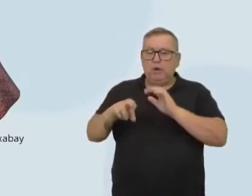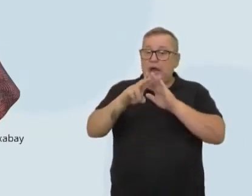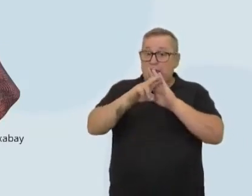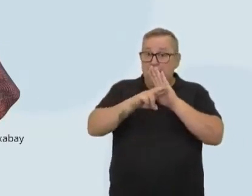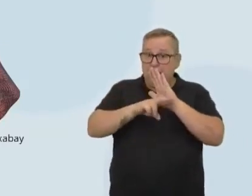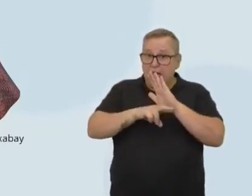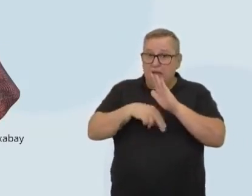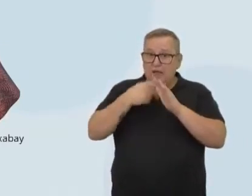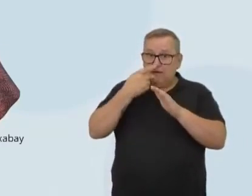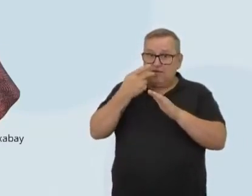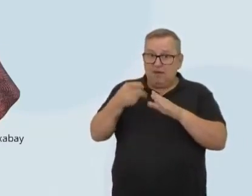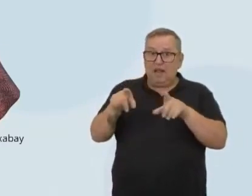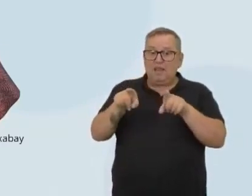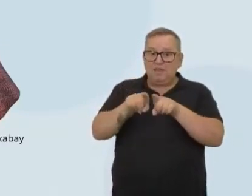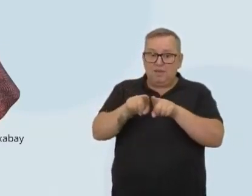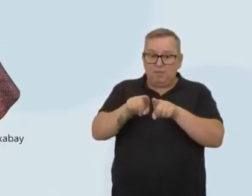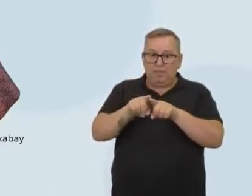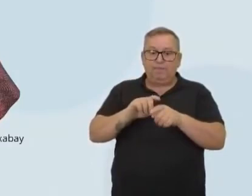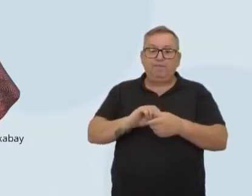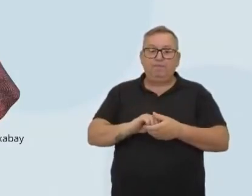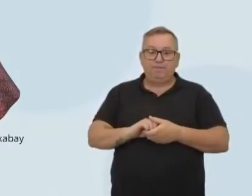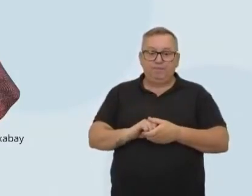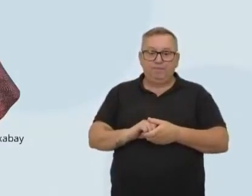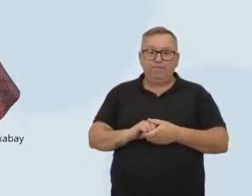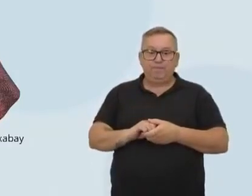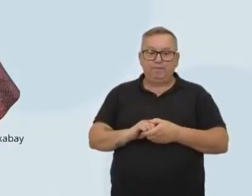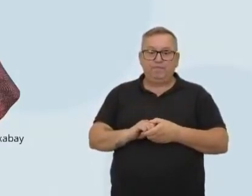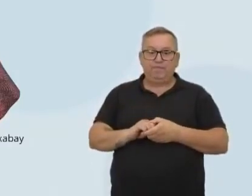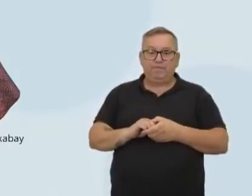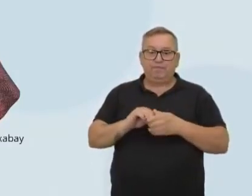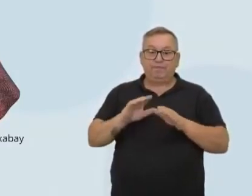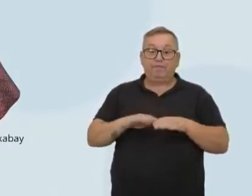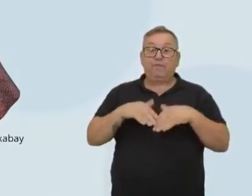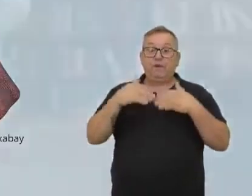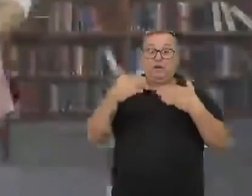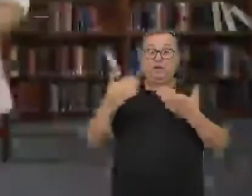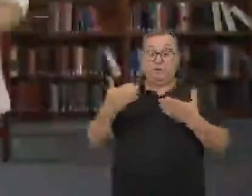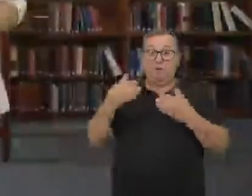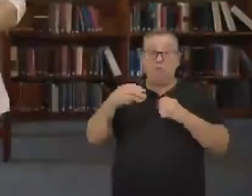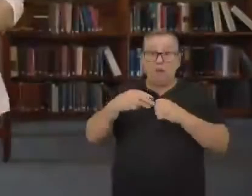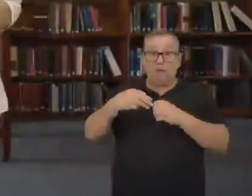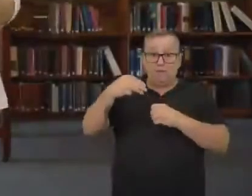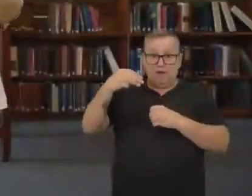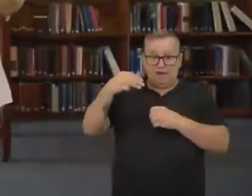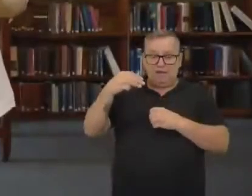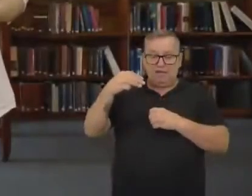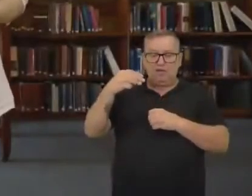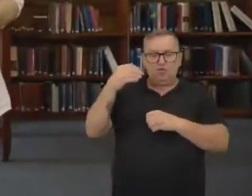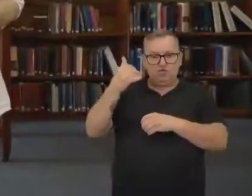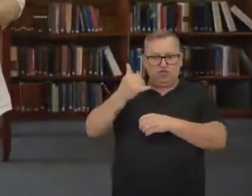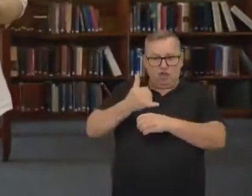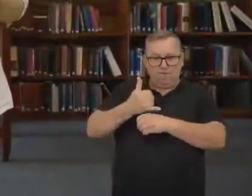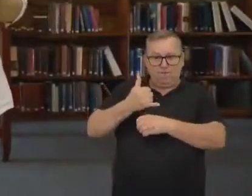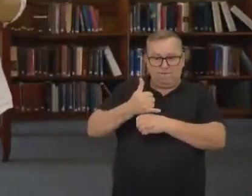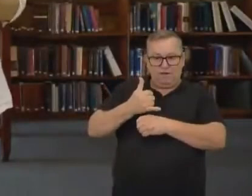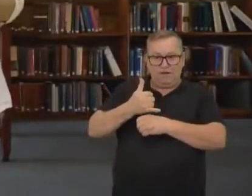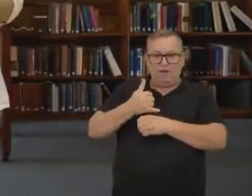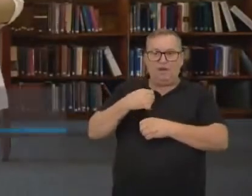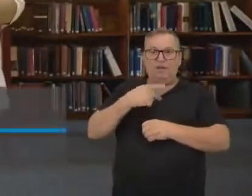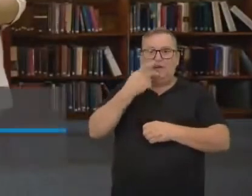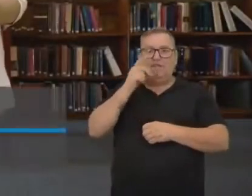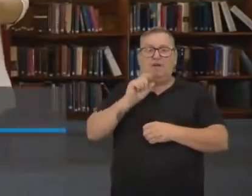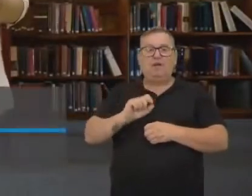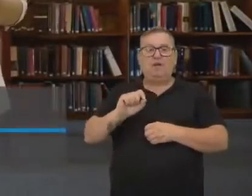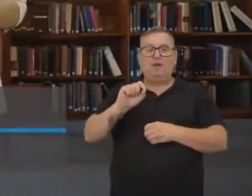permitidas pelo mundo em questão, que estão jogando. Ou seja, então, o mestre do jogo, como o próprio nome diz, ele dá ali